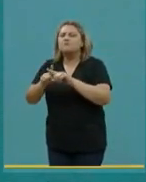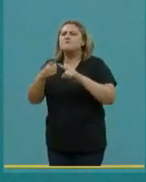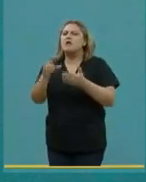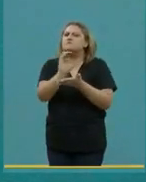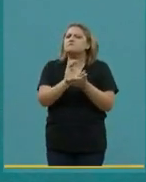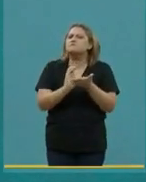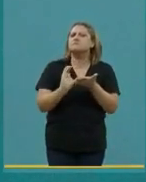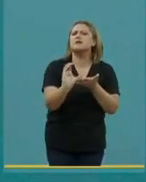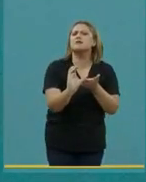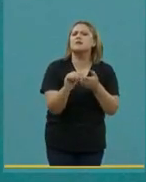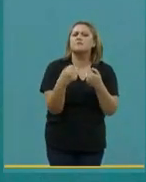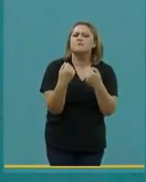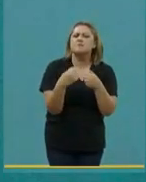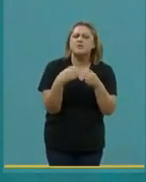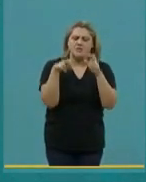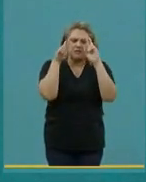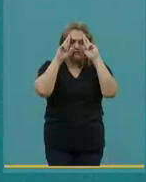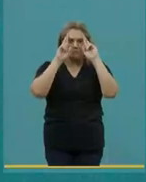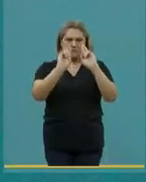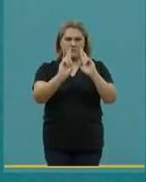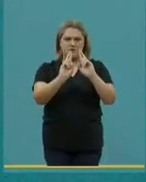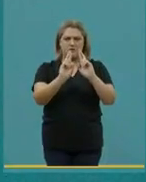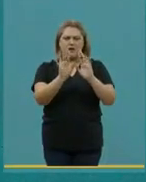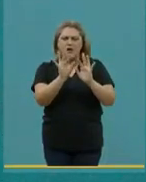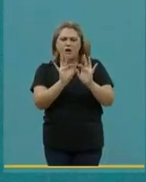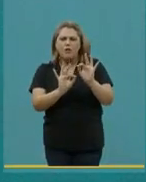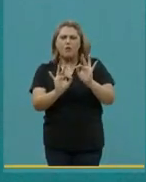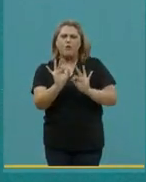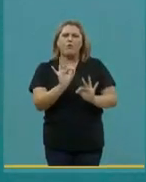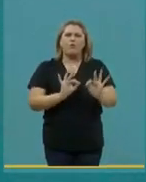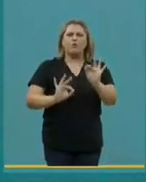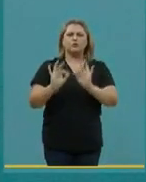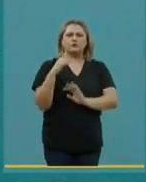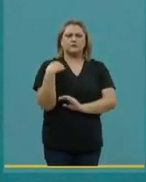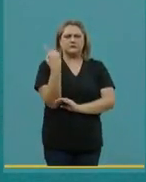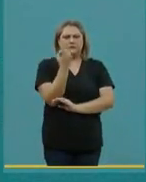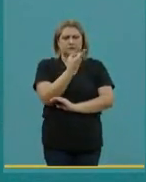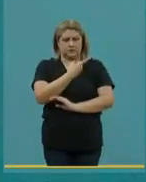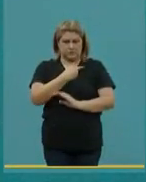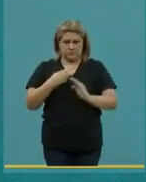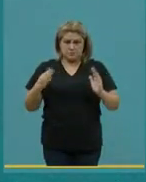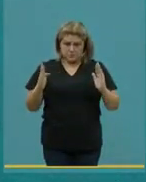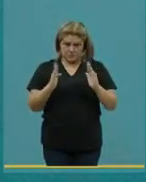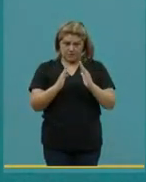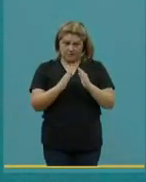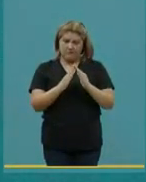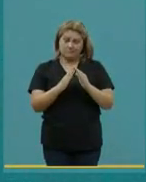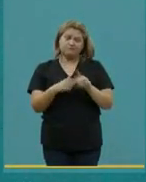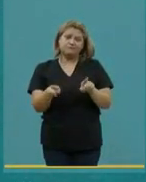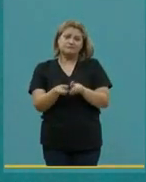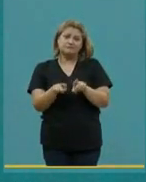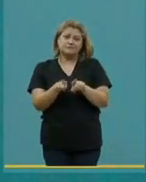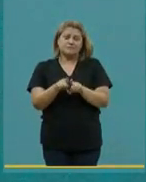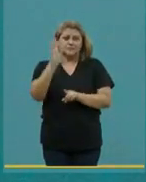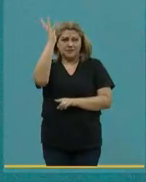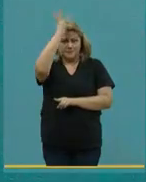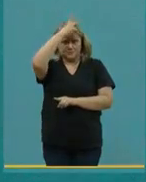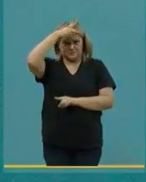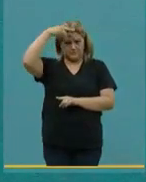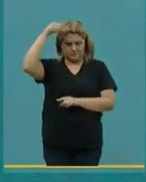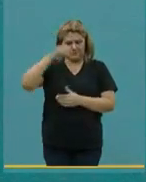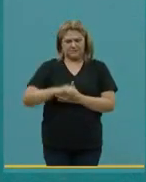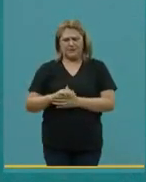deve respeitar o cuidado com a nossa casa comum inclusive a amazônia sem exaurir a